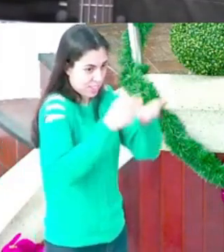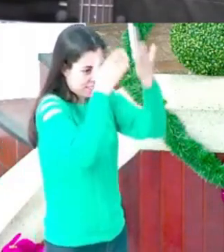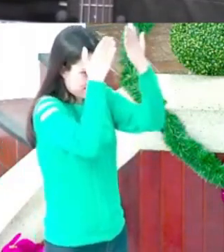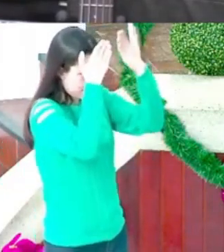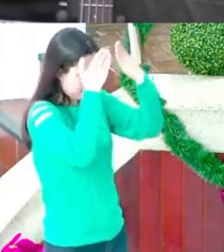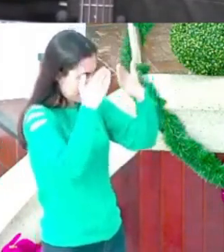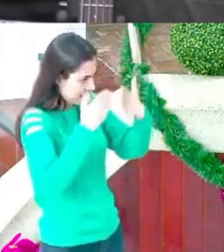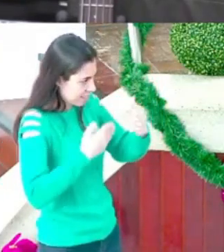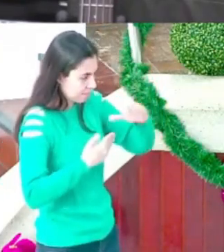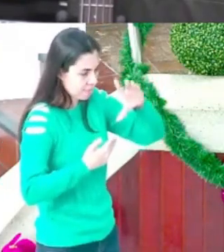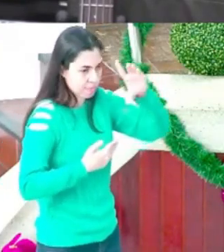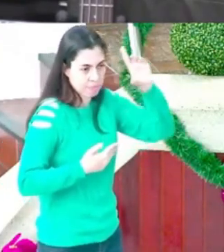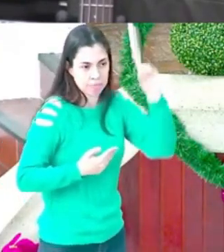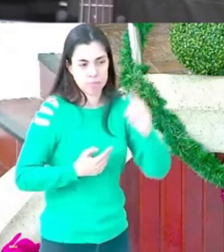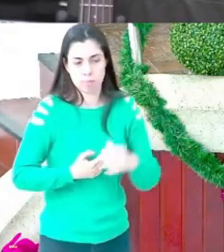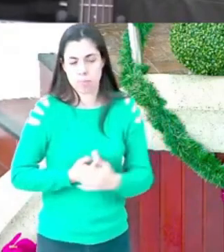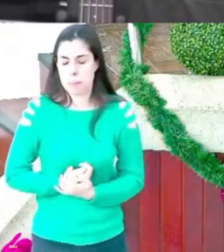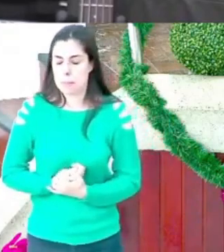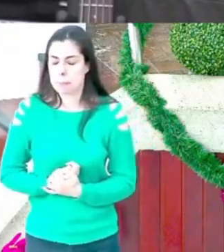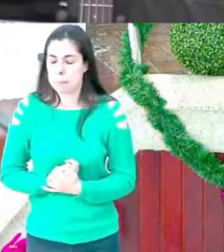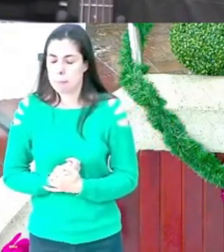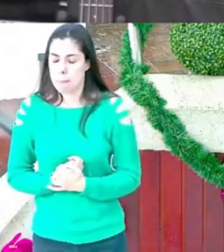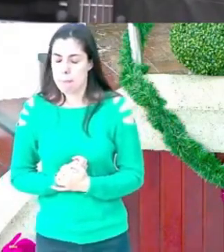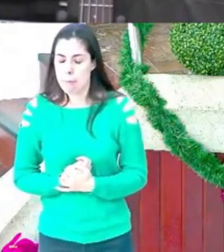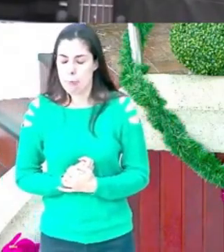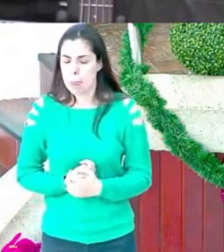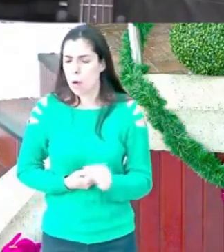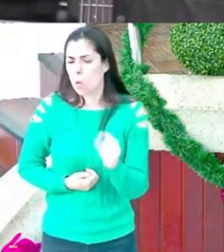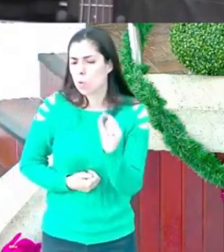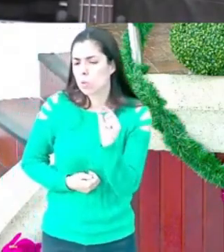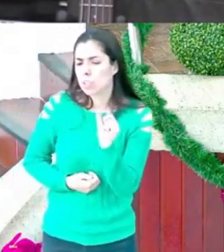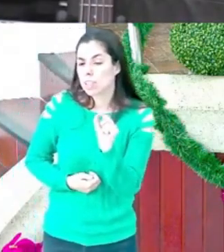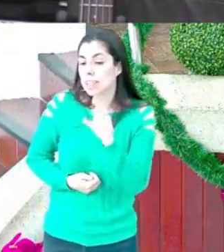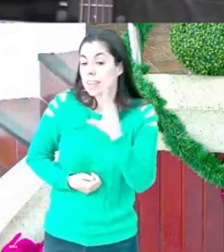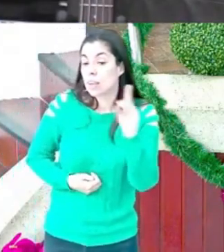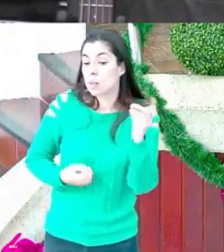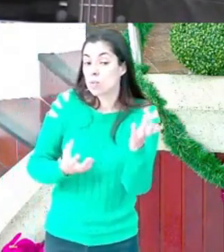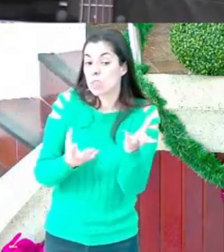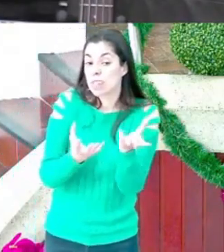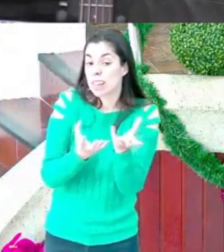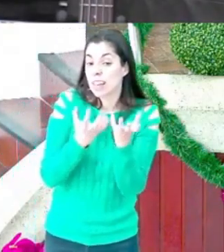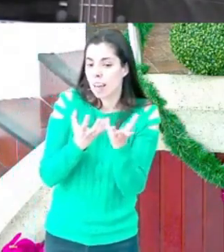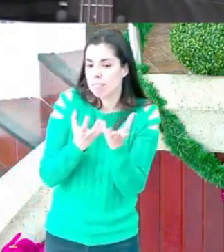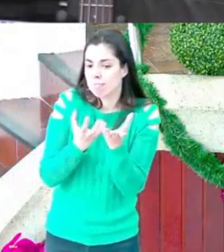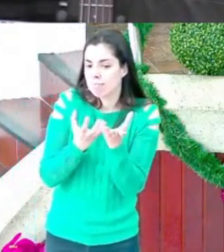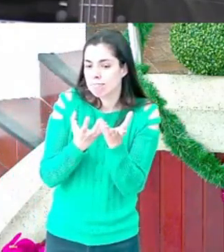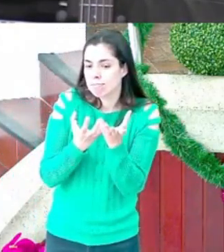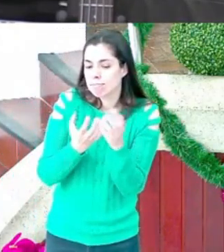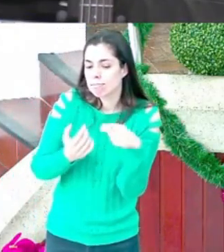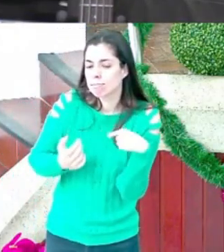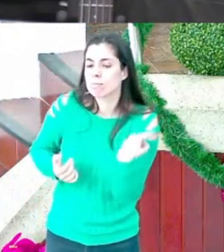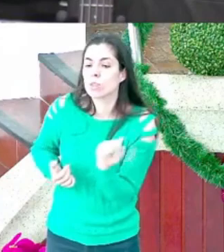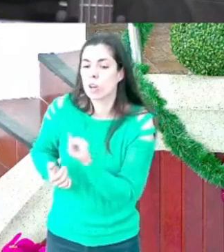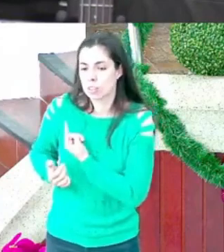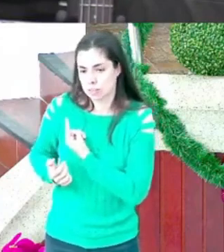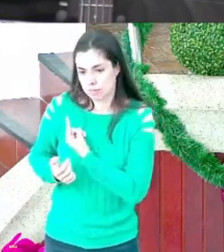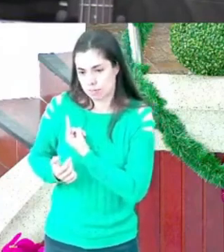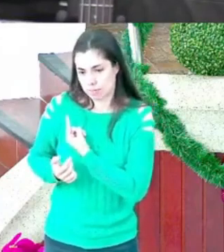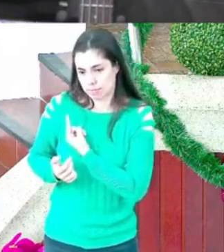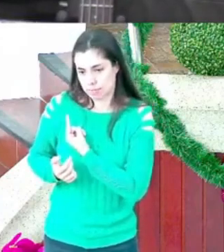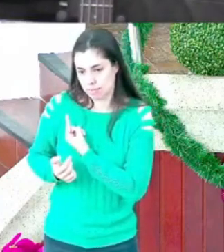Deus. O que então é requerido ou esperado dos discípulos de Jesus,